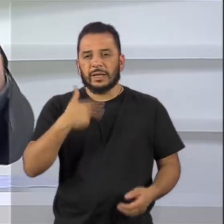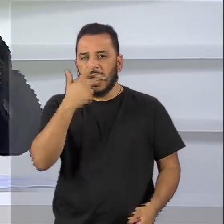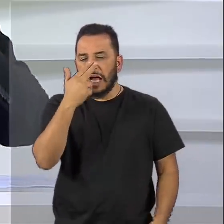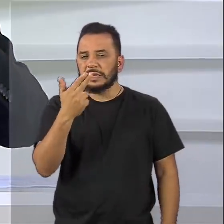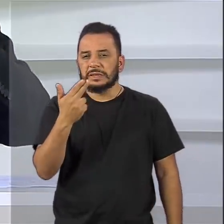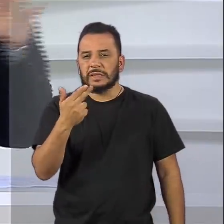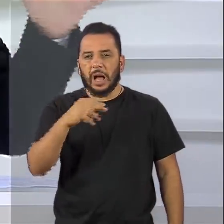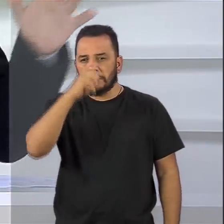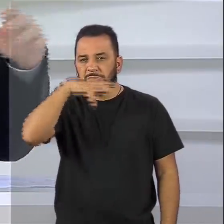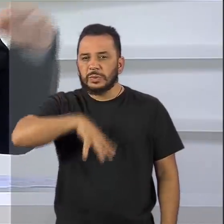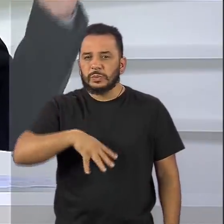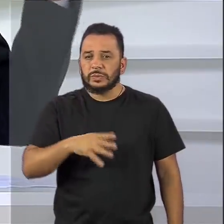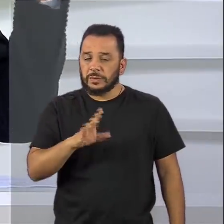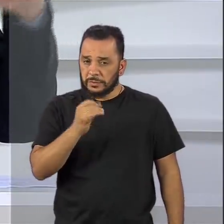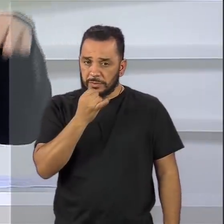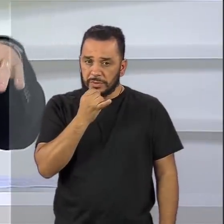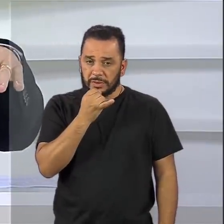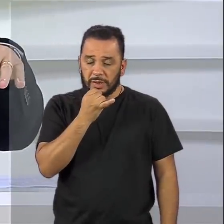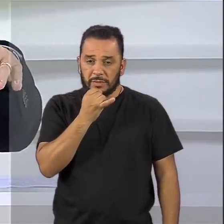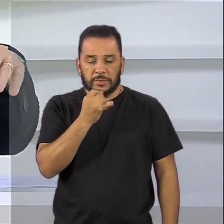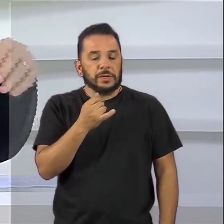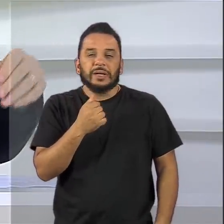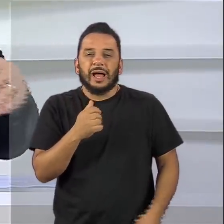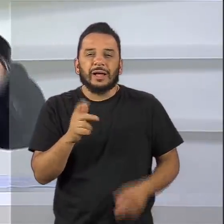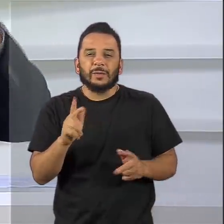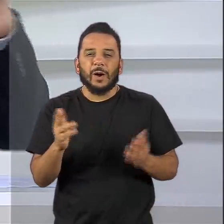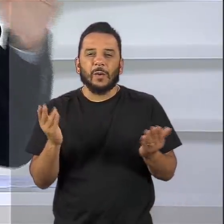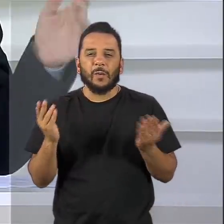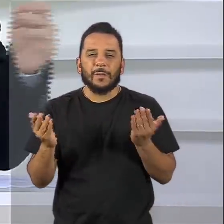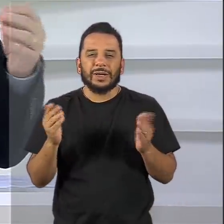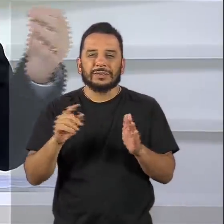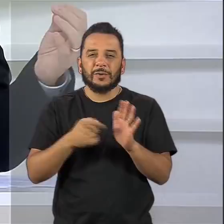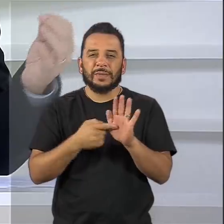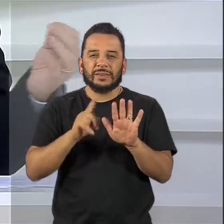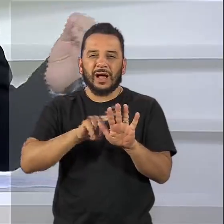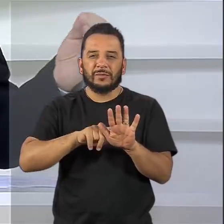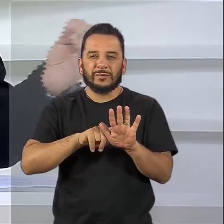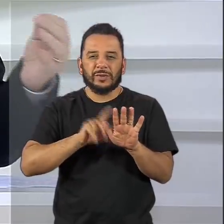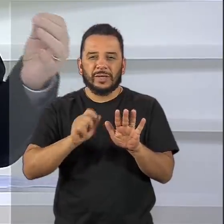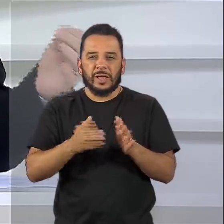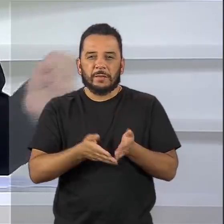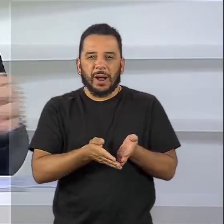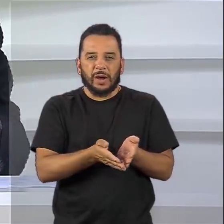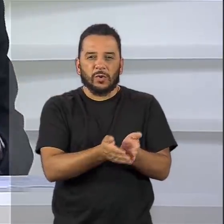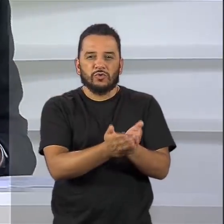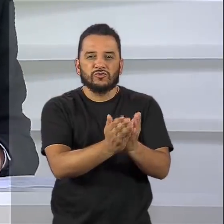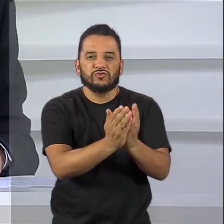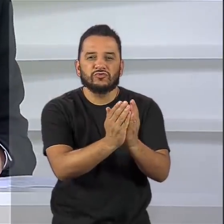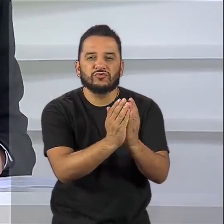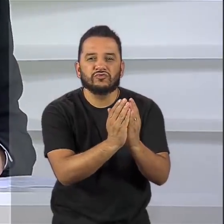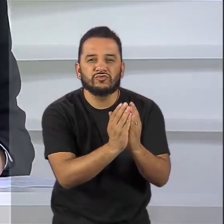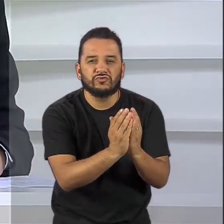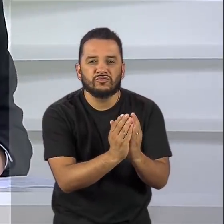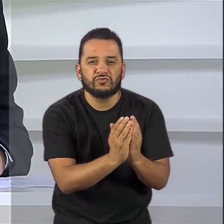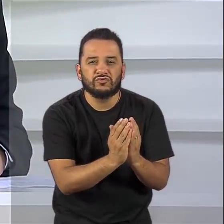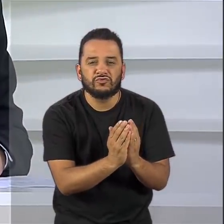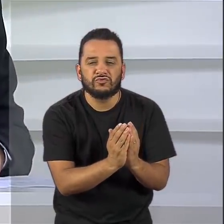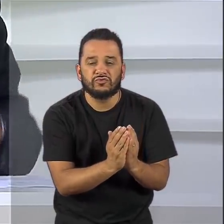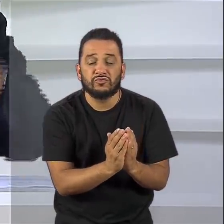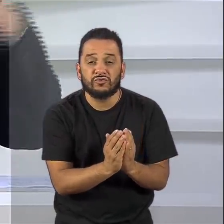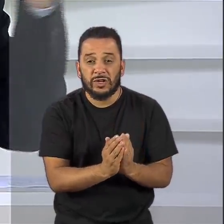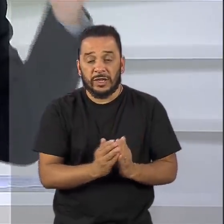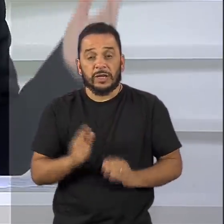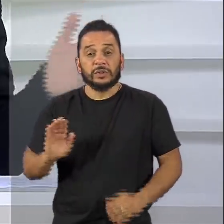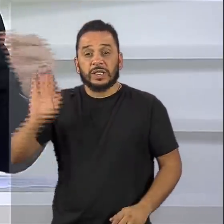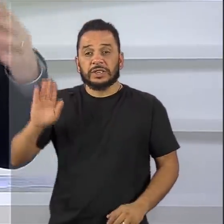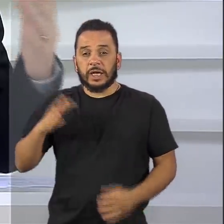estão falando para outra coisa. O Titanic está lá afundando e os candidatos lá tocando a sua musiquinha como se fosse na eleição,